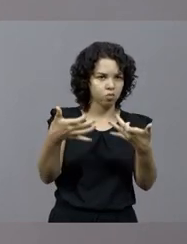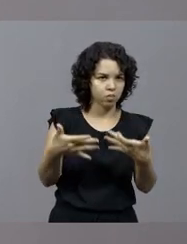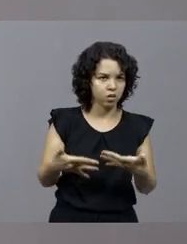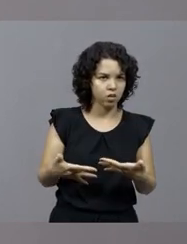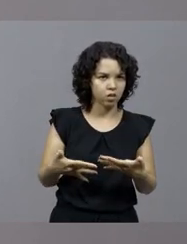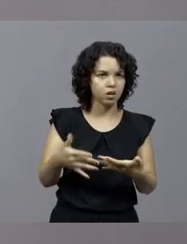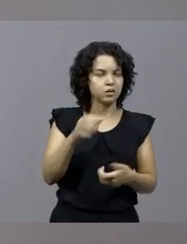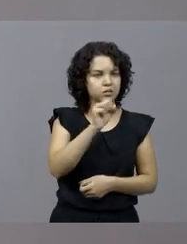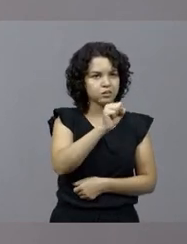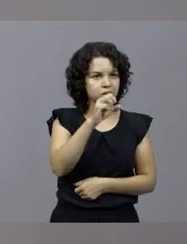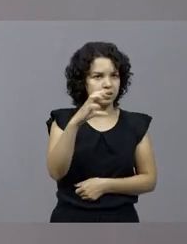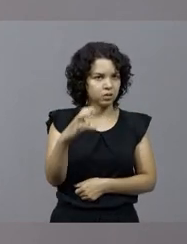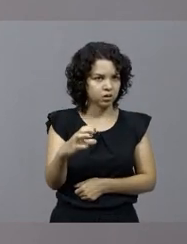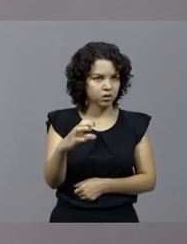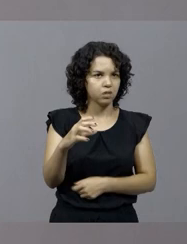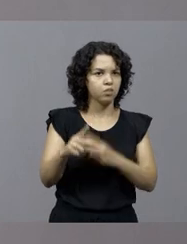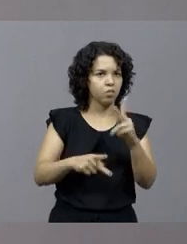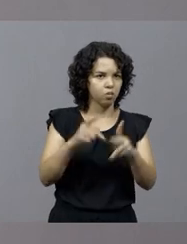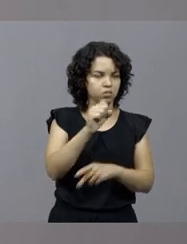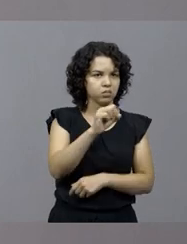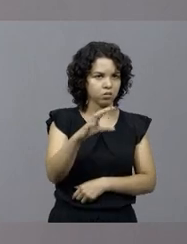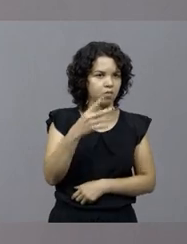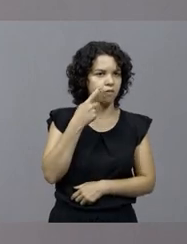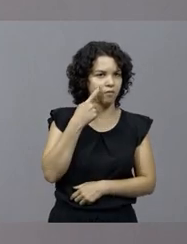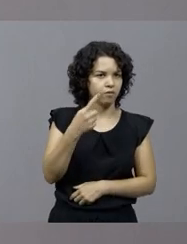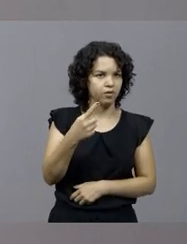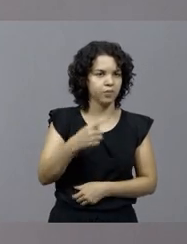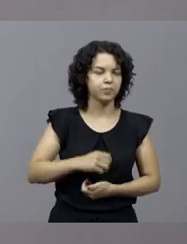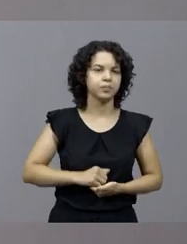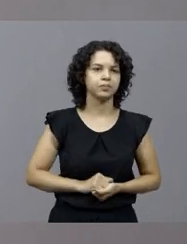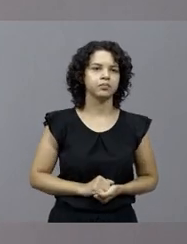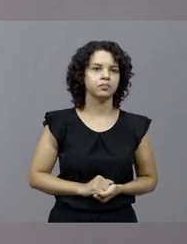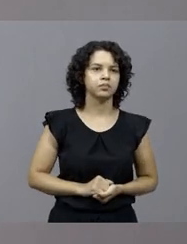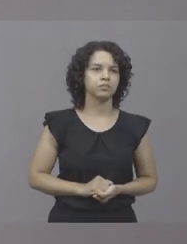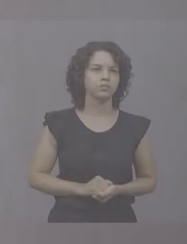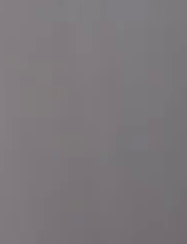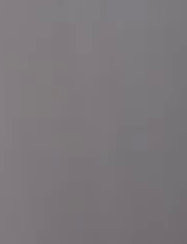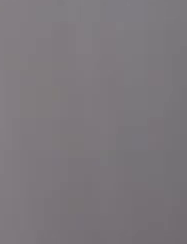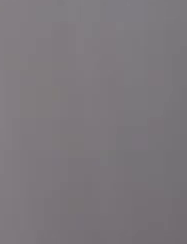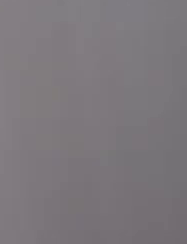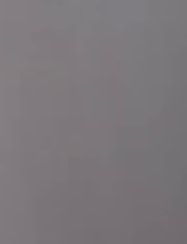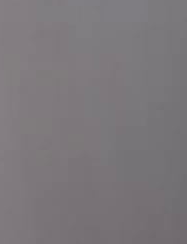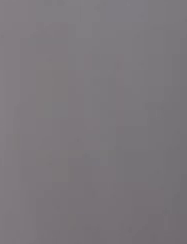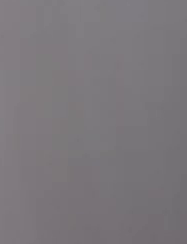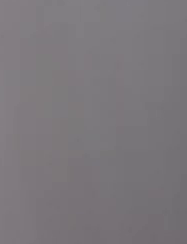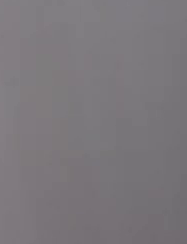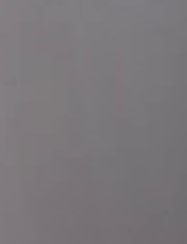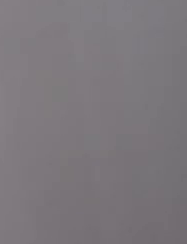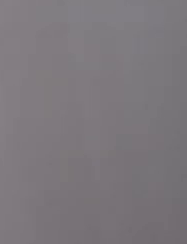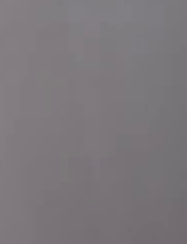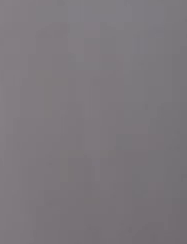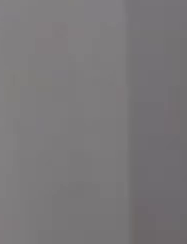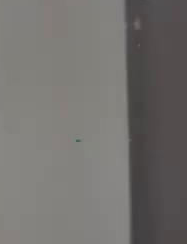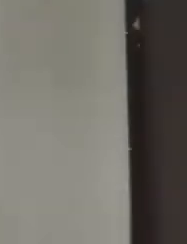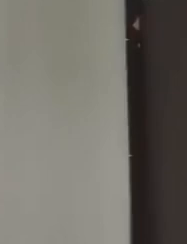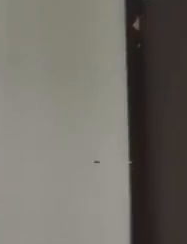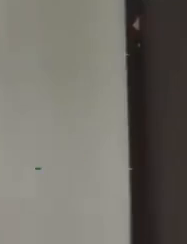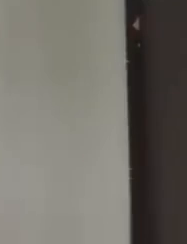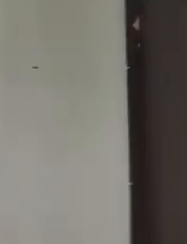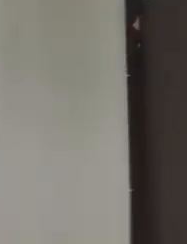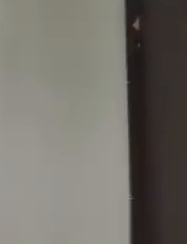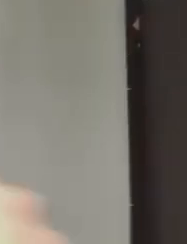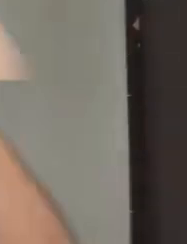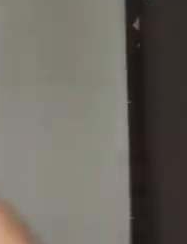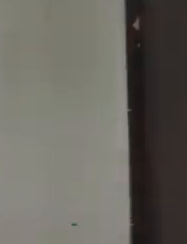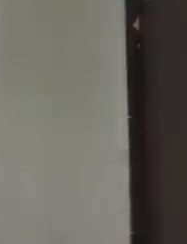Santa Catarina e aos catarinenses. Depois eu volto a conversar com os senhores. E o eu li quando